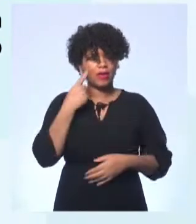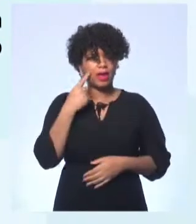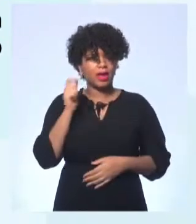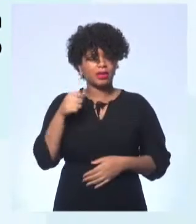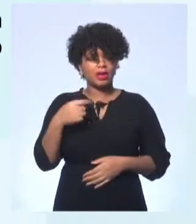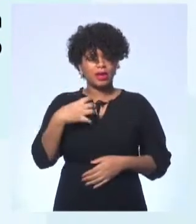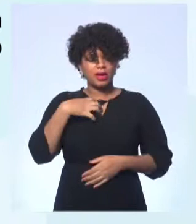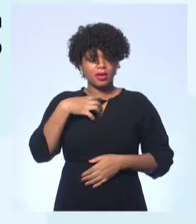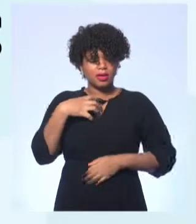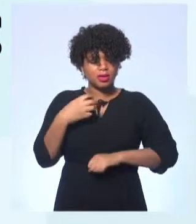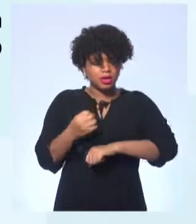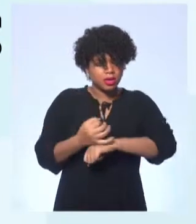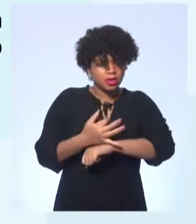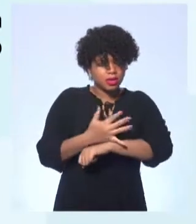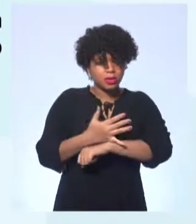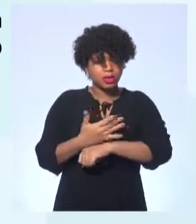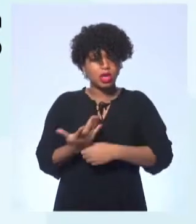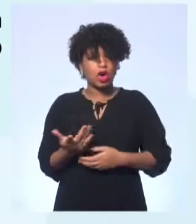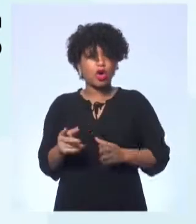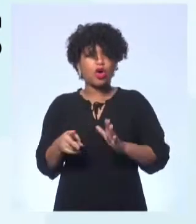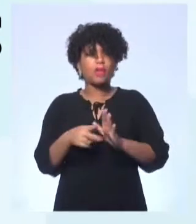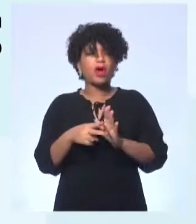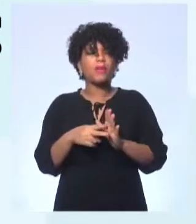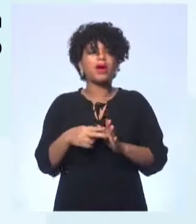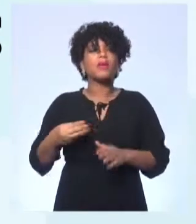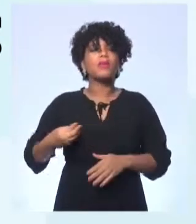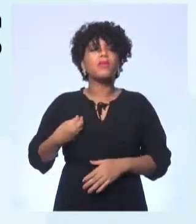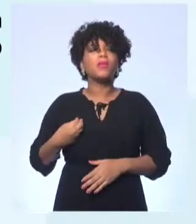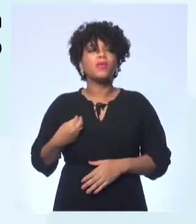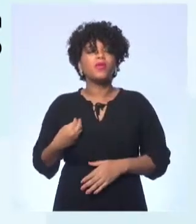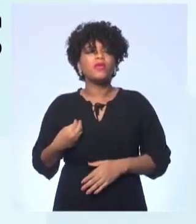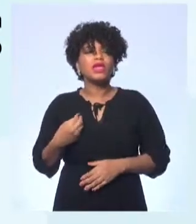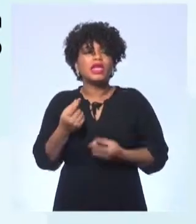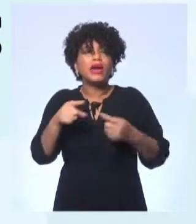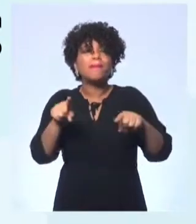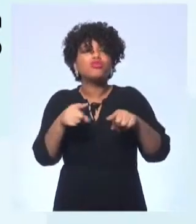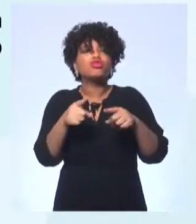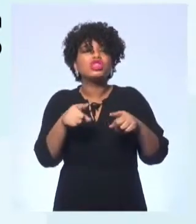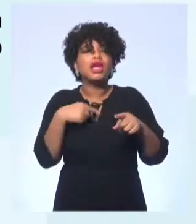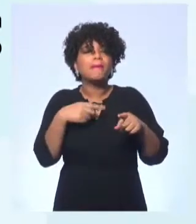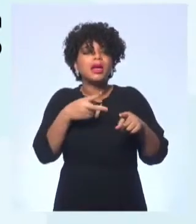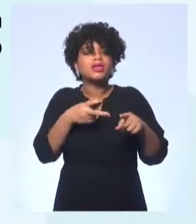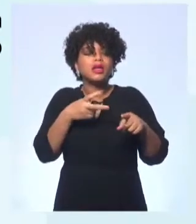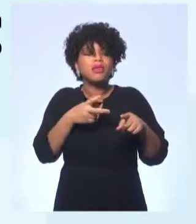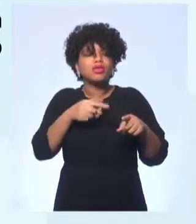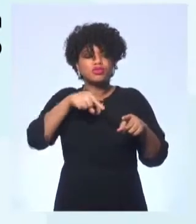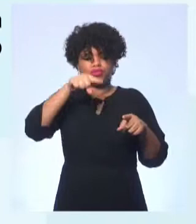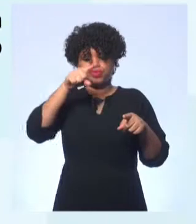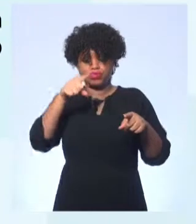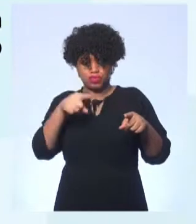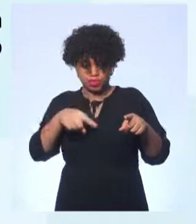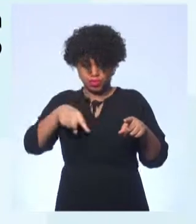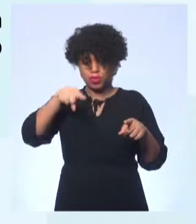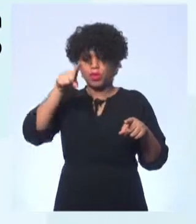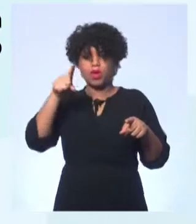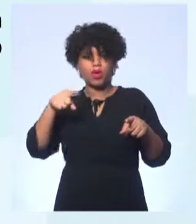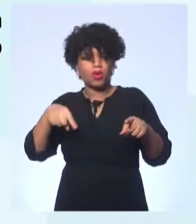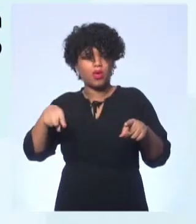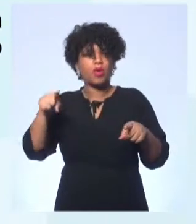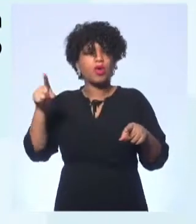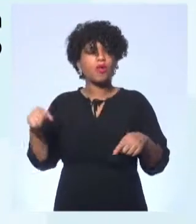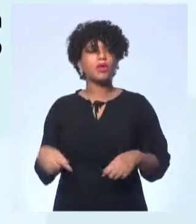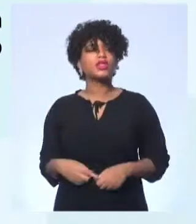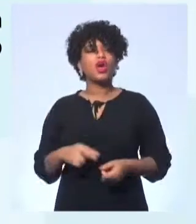de sensações, das notas musicais, da mensagem contida na letra da música, ou mesmo sem letras, essa transformação